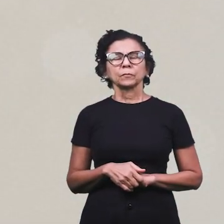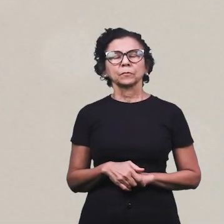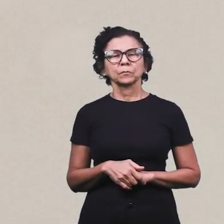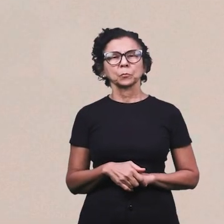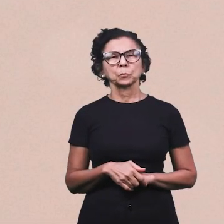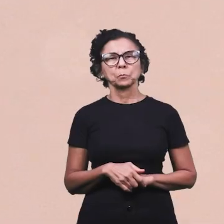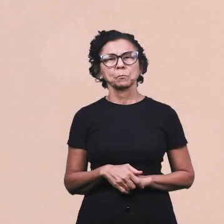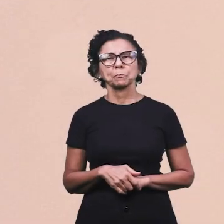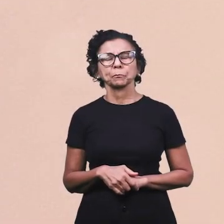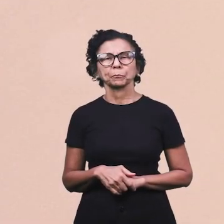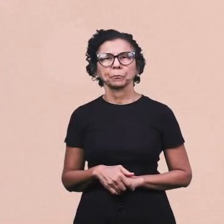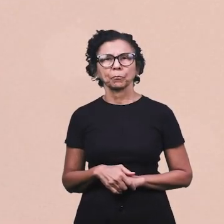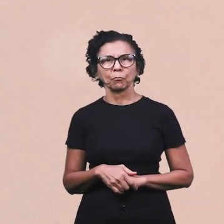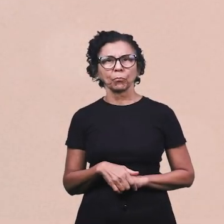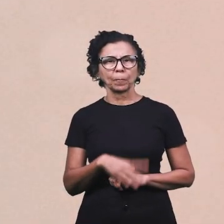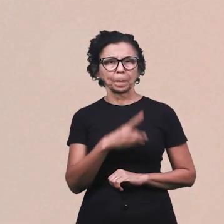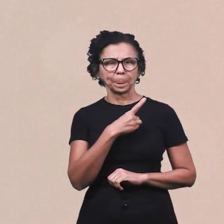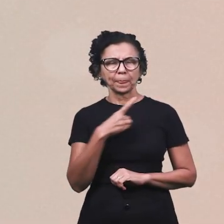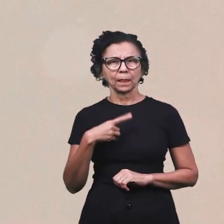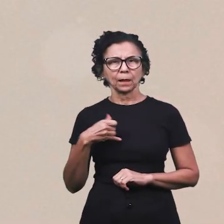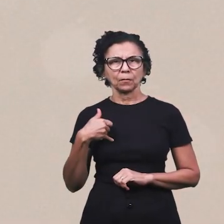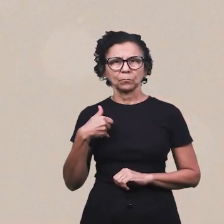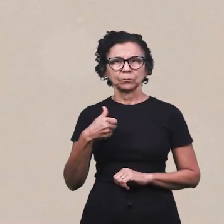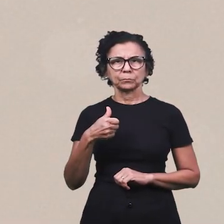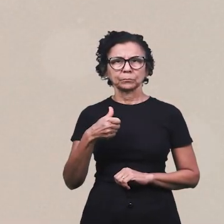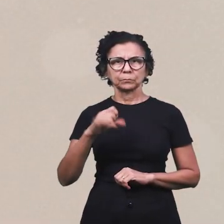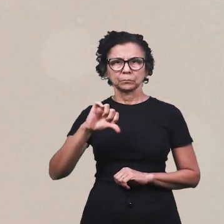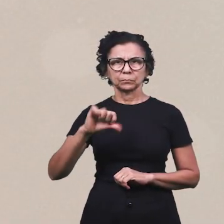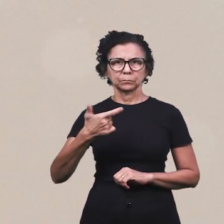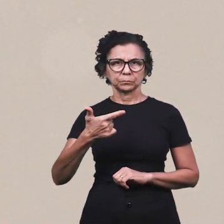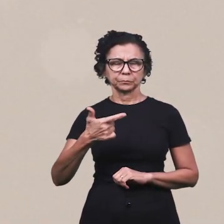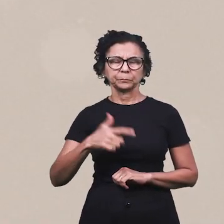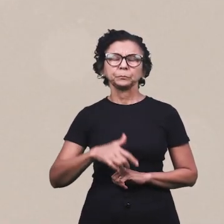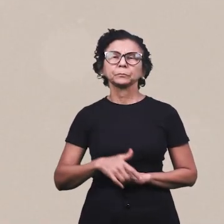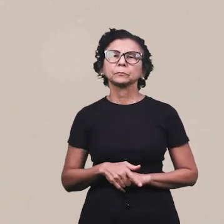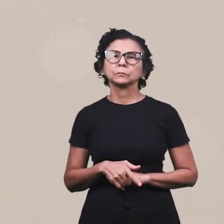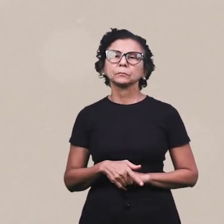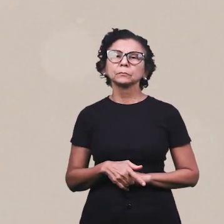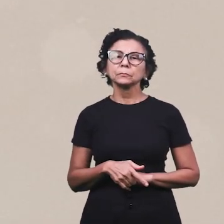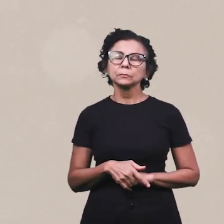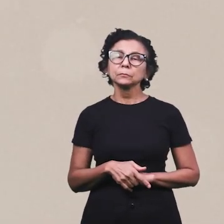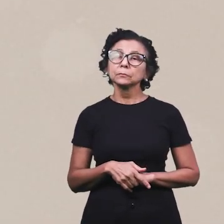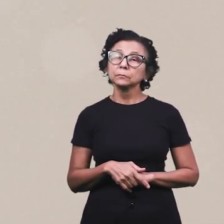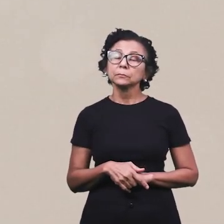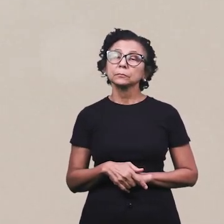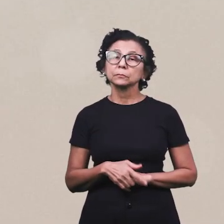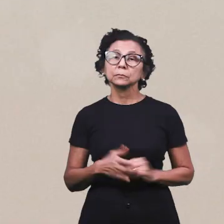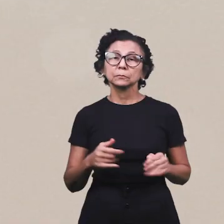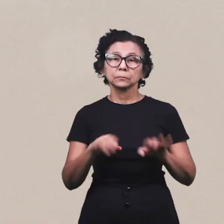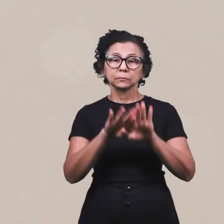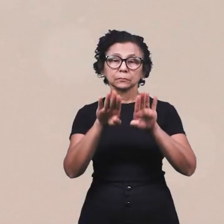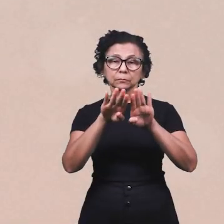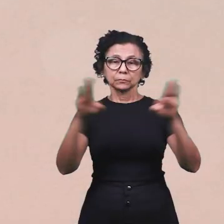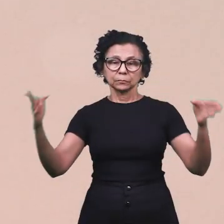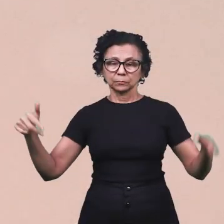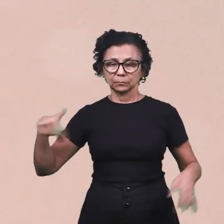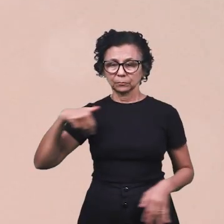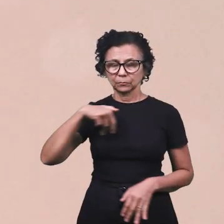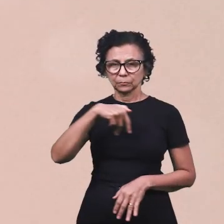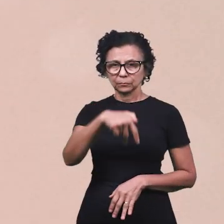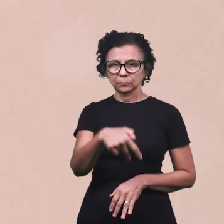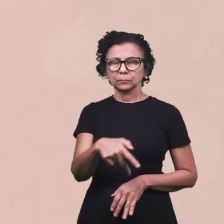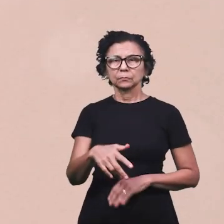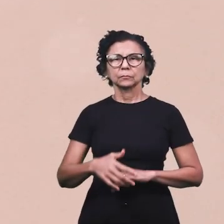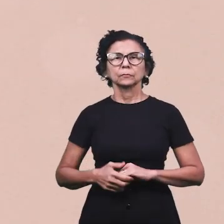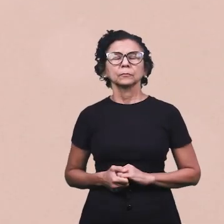E ele já com 92 anos, e ele conduziu ali o louvor e depois eu trouxe a